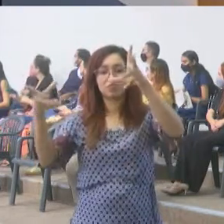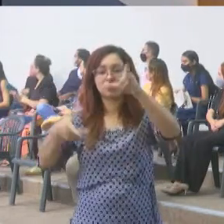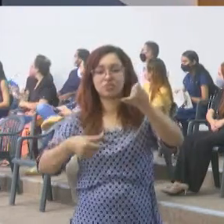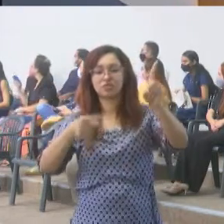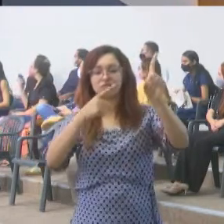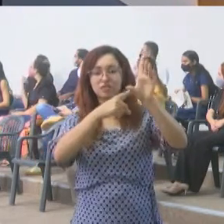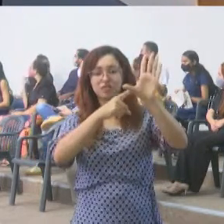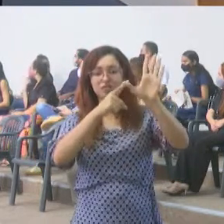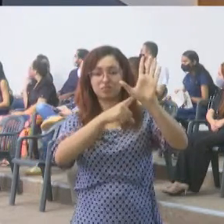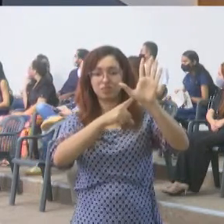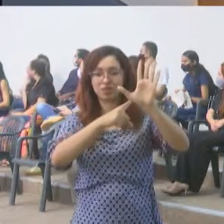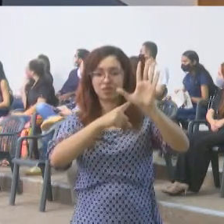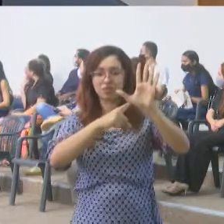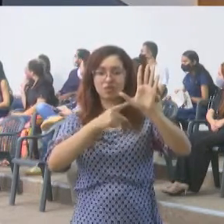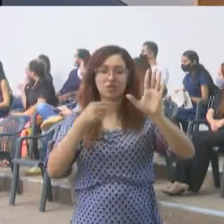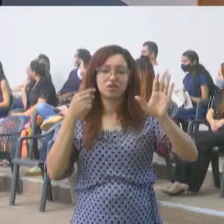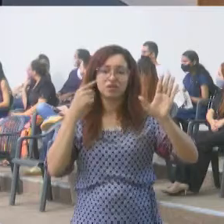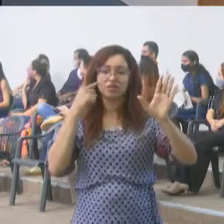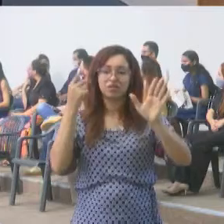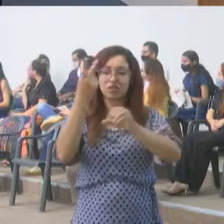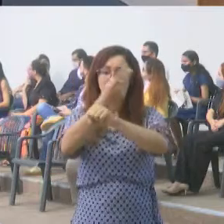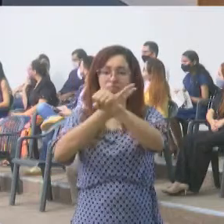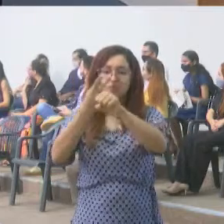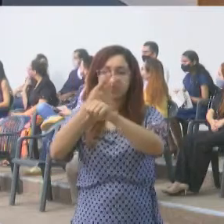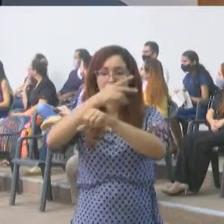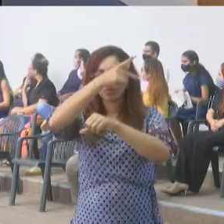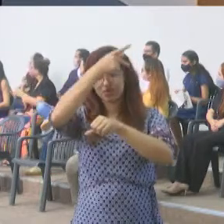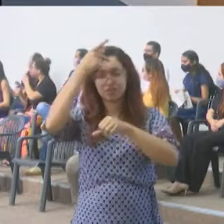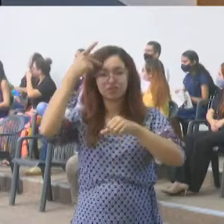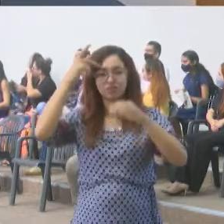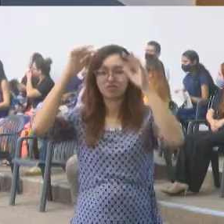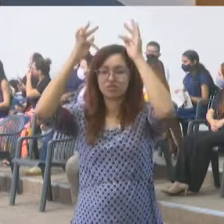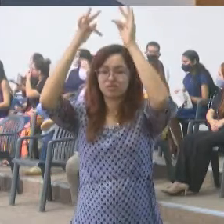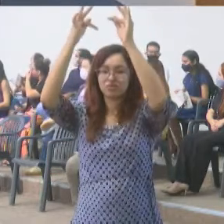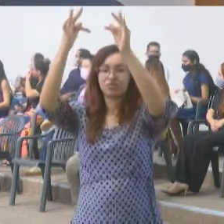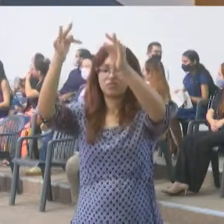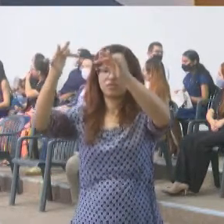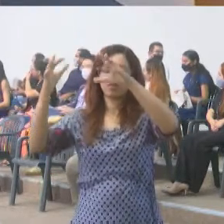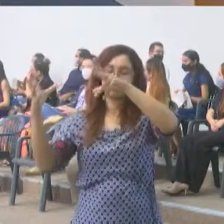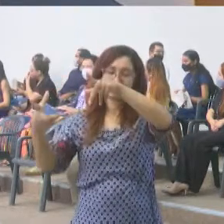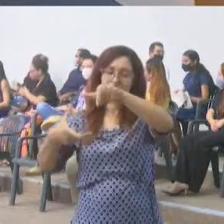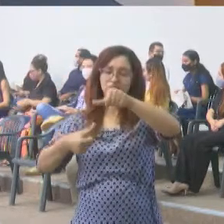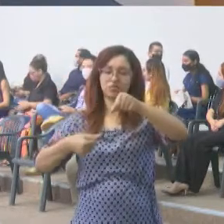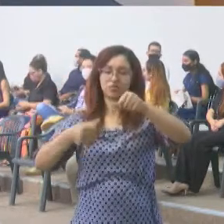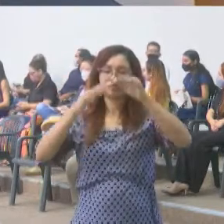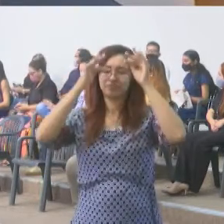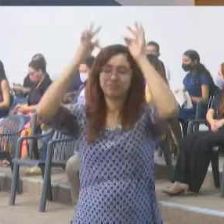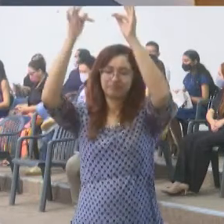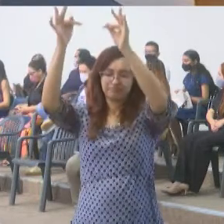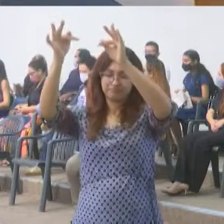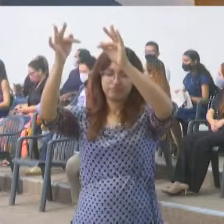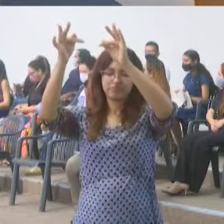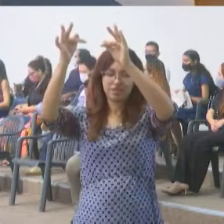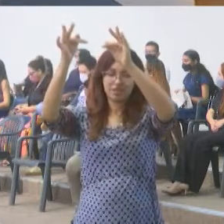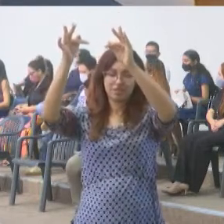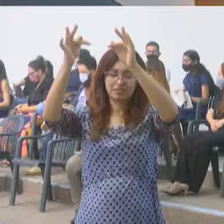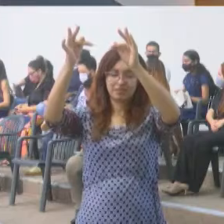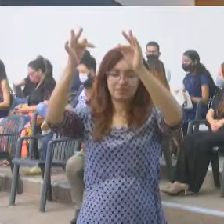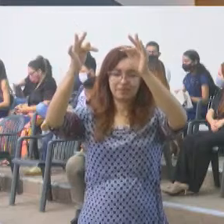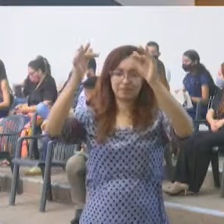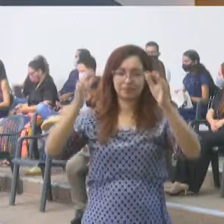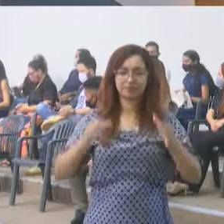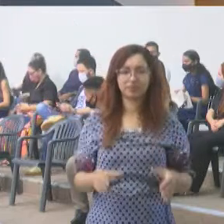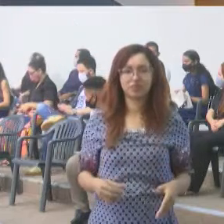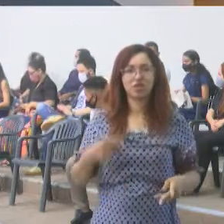e os seus olhos procuram os fiéis da terra. Nosso capítulo está organizado em três segmentos, como de costume.